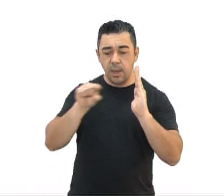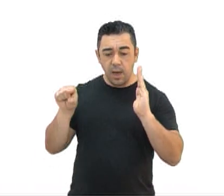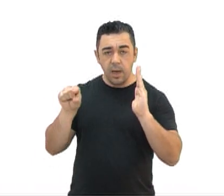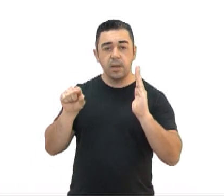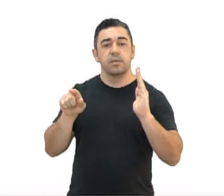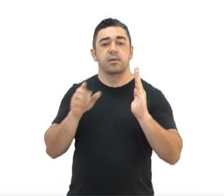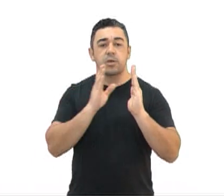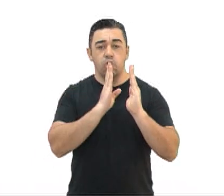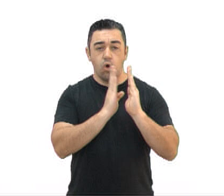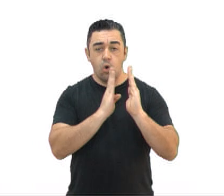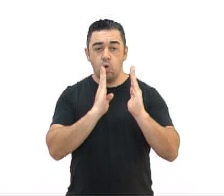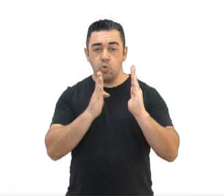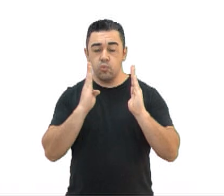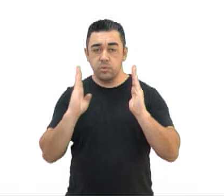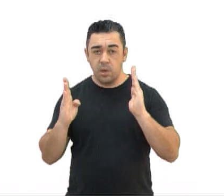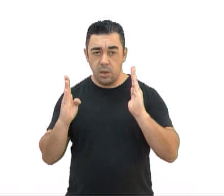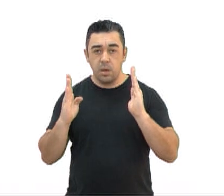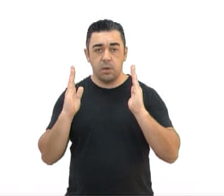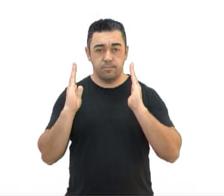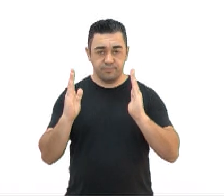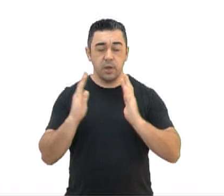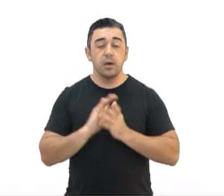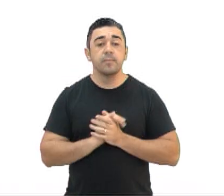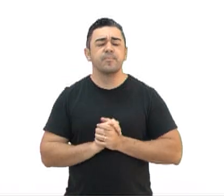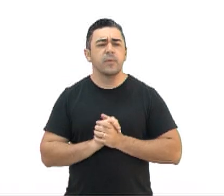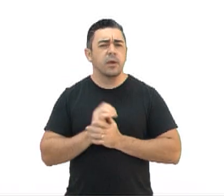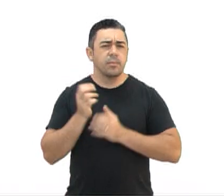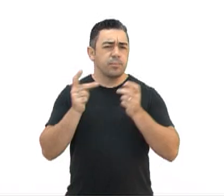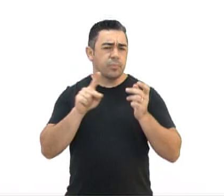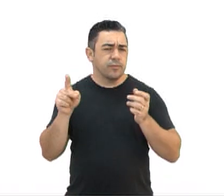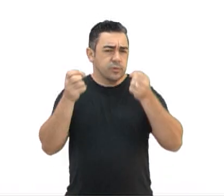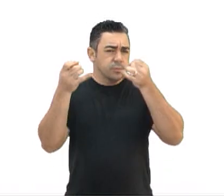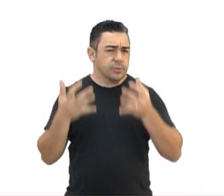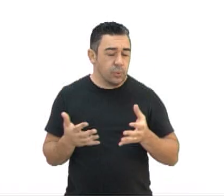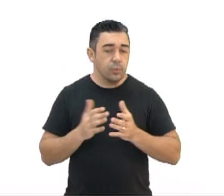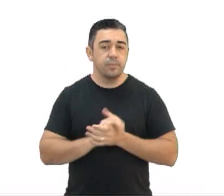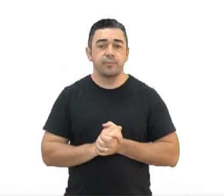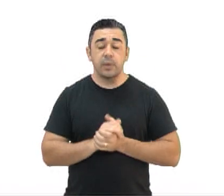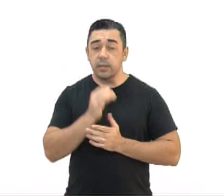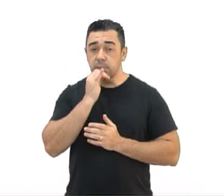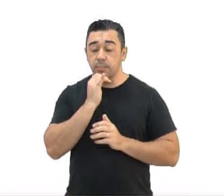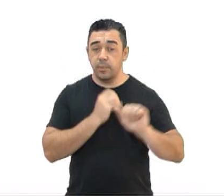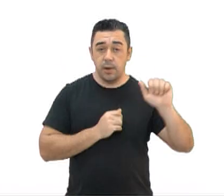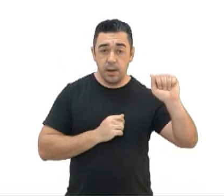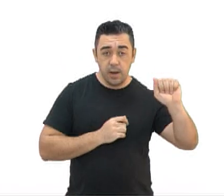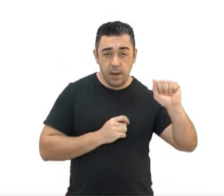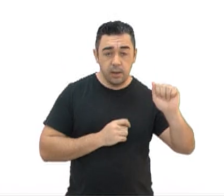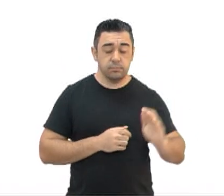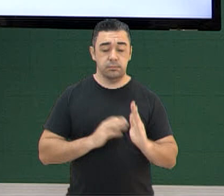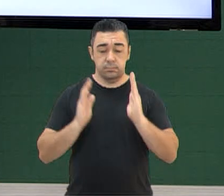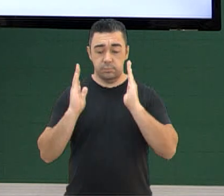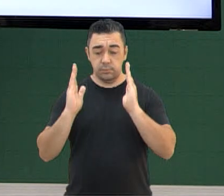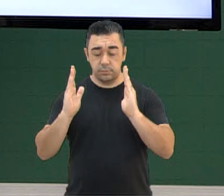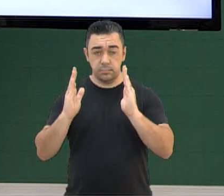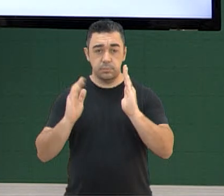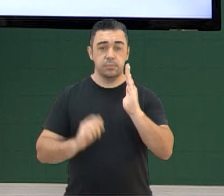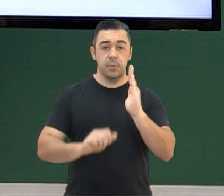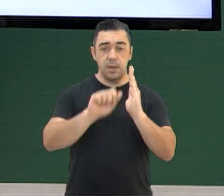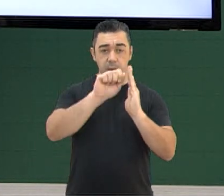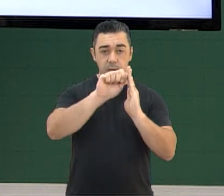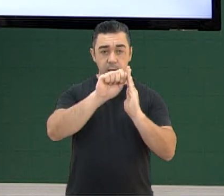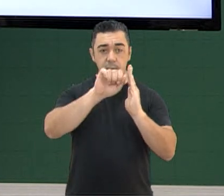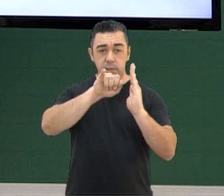coluna. Então, como a professora falou, olhem só, a minha matriz A, eu tenho o elemento aqui, A